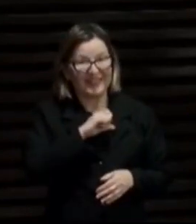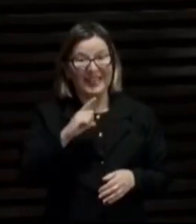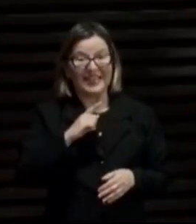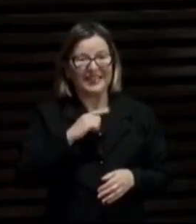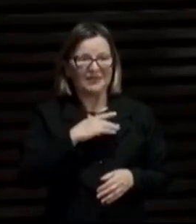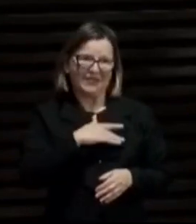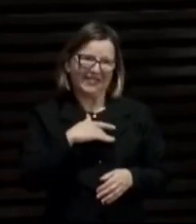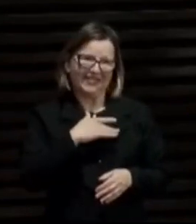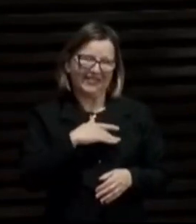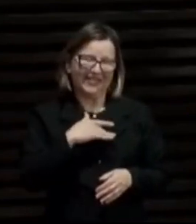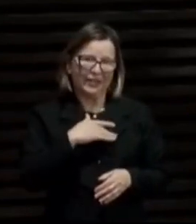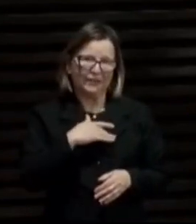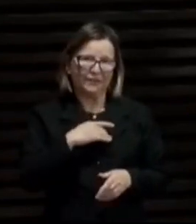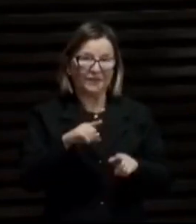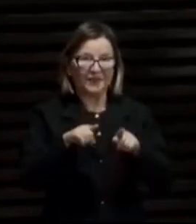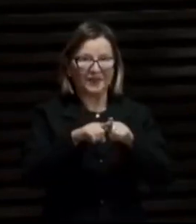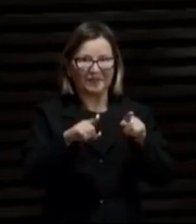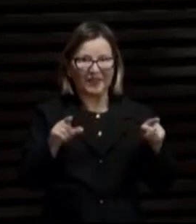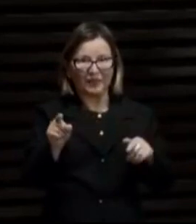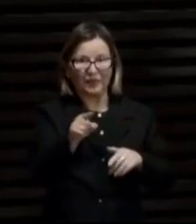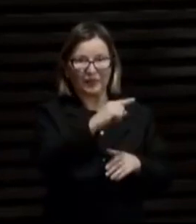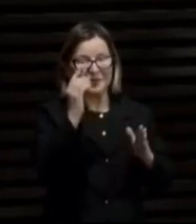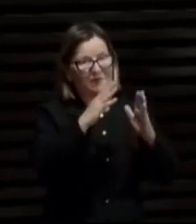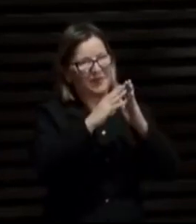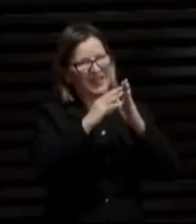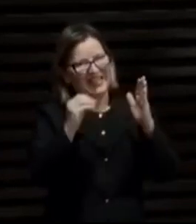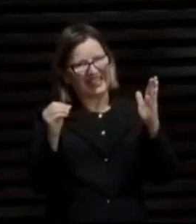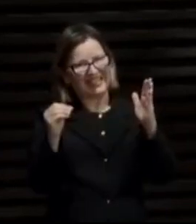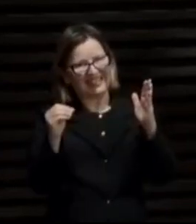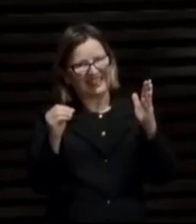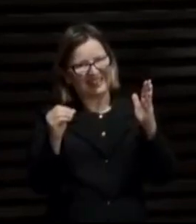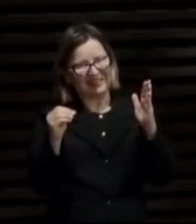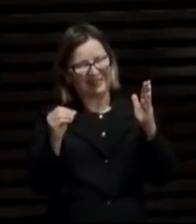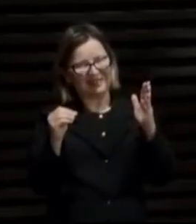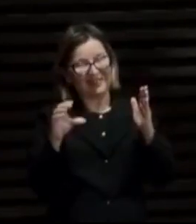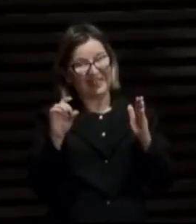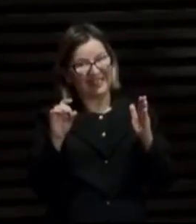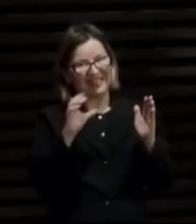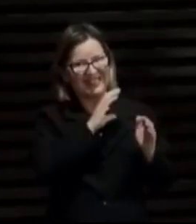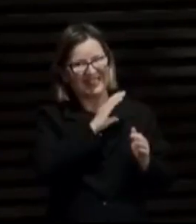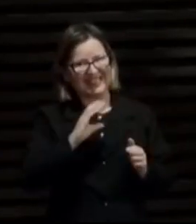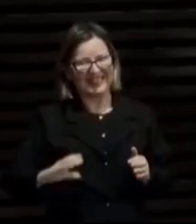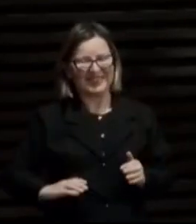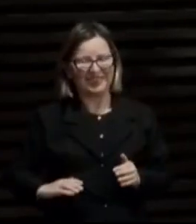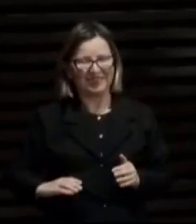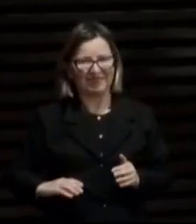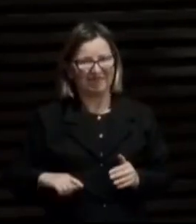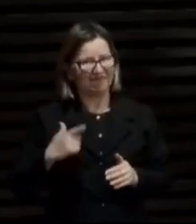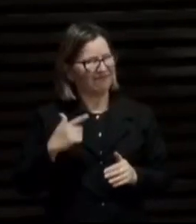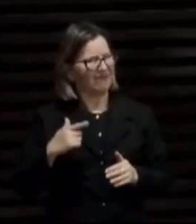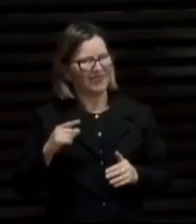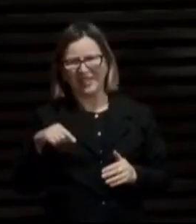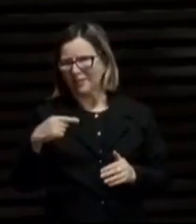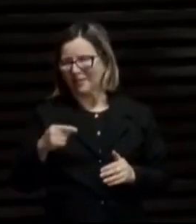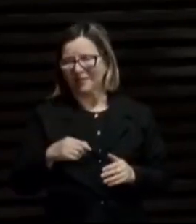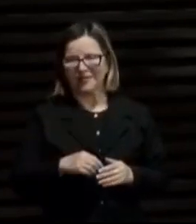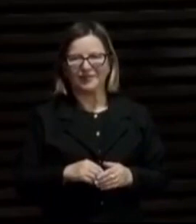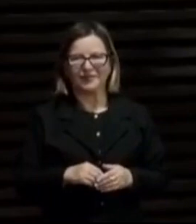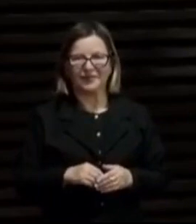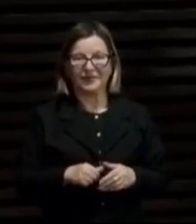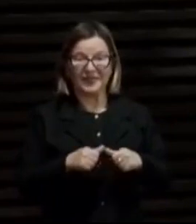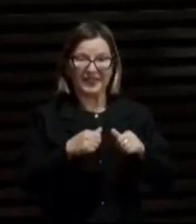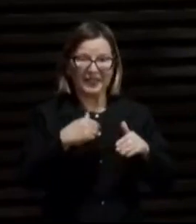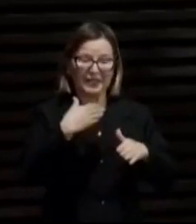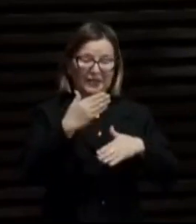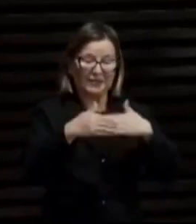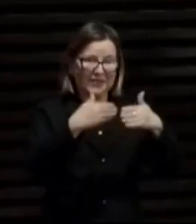misericórdia. Mas o nosso modelo é Cristo. Não existe outro modelo. Nesse processo de